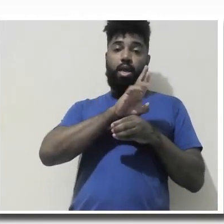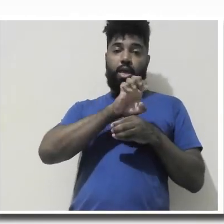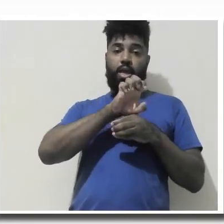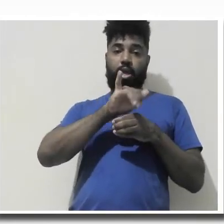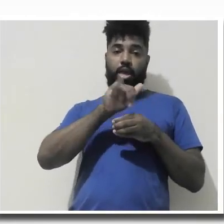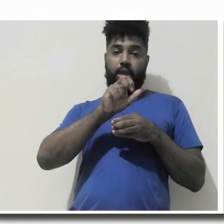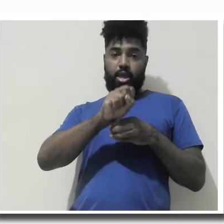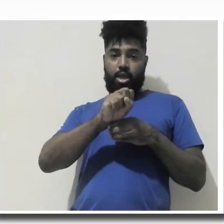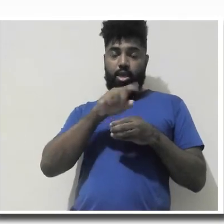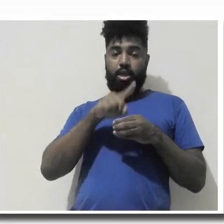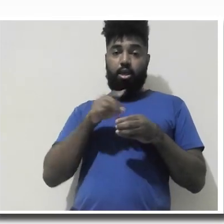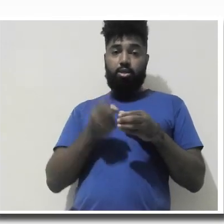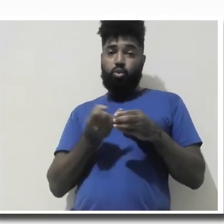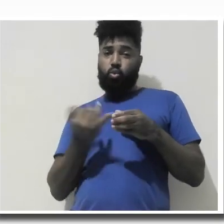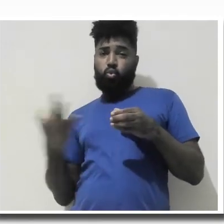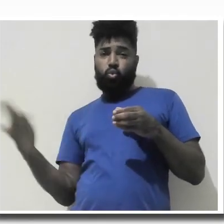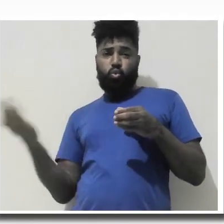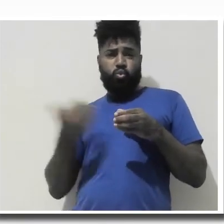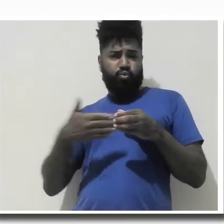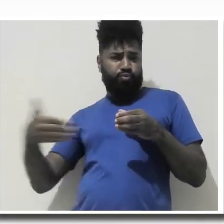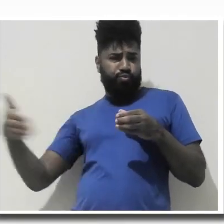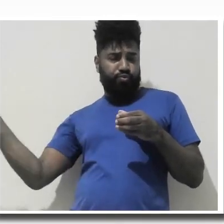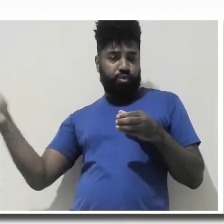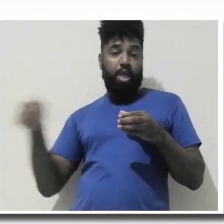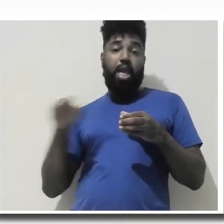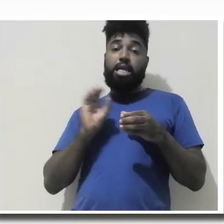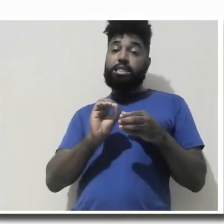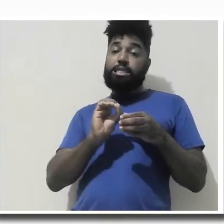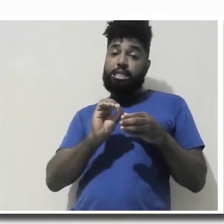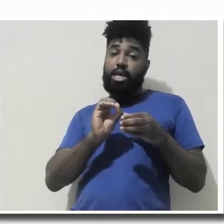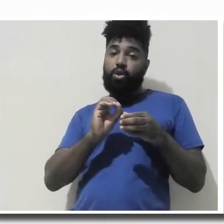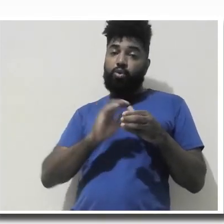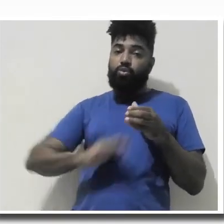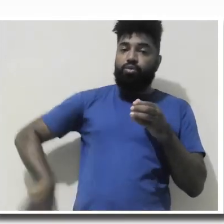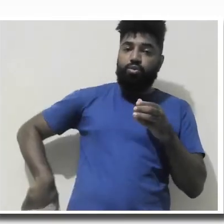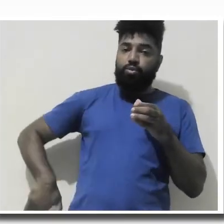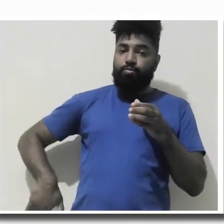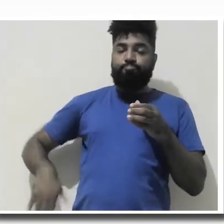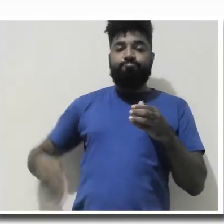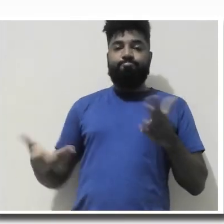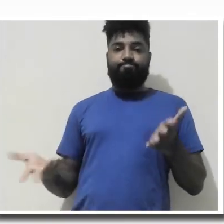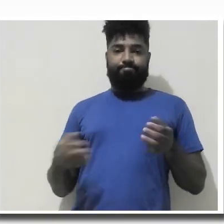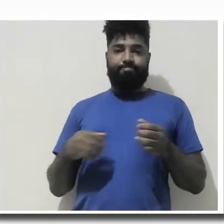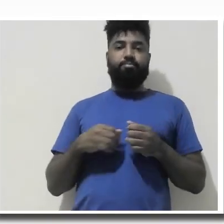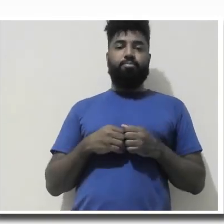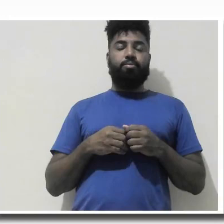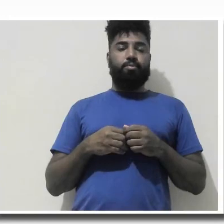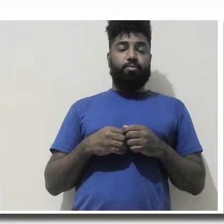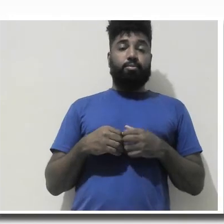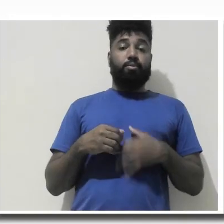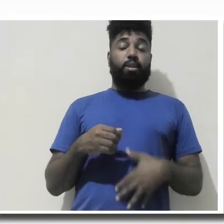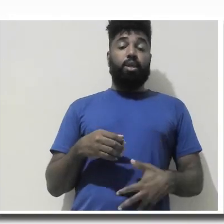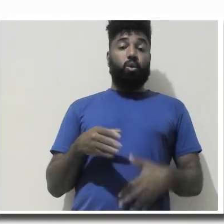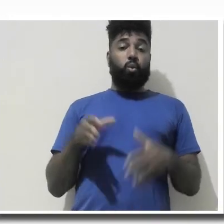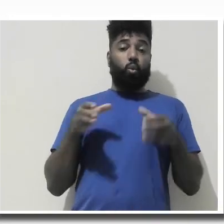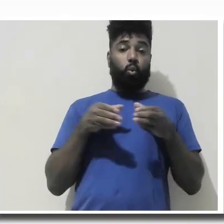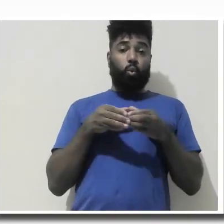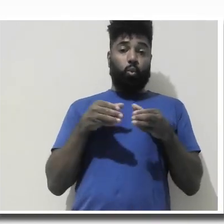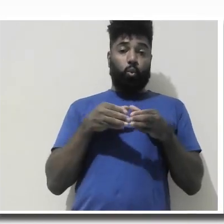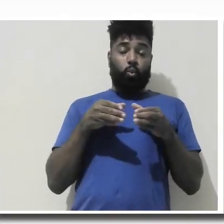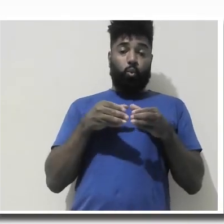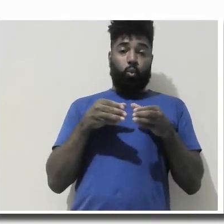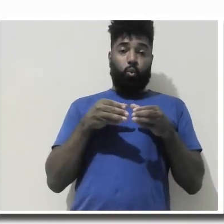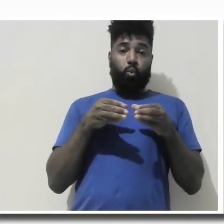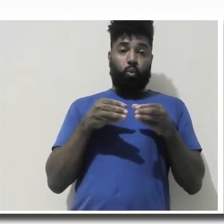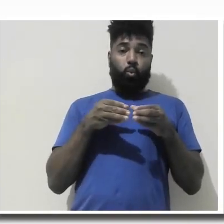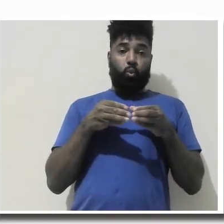reais, com exceção do zero. Se eu representar um conjunto